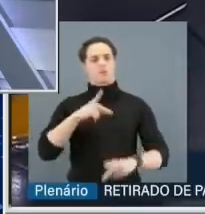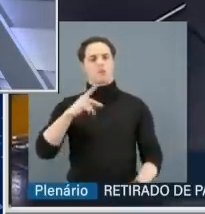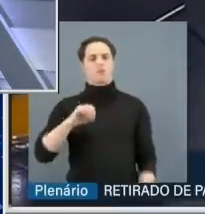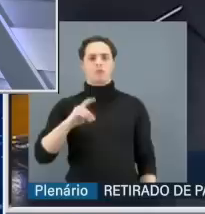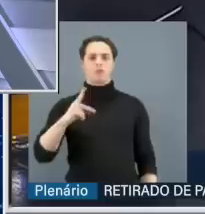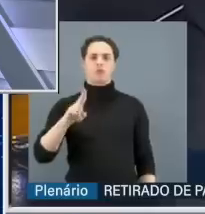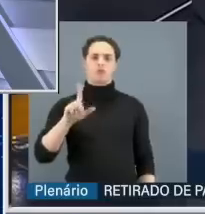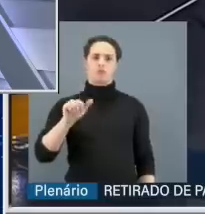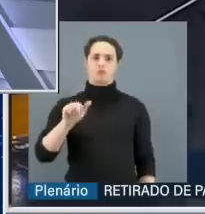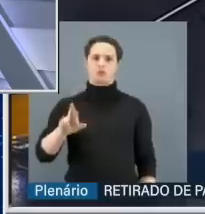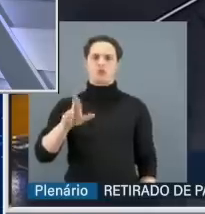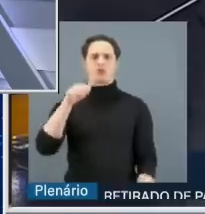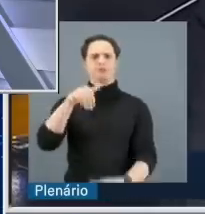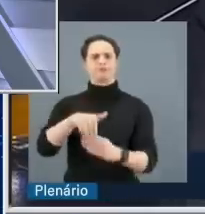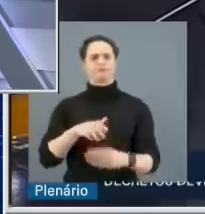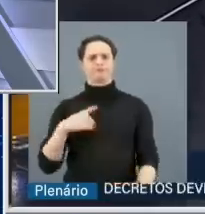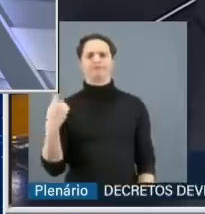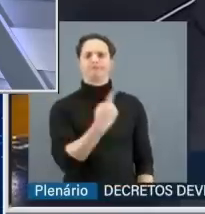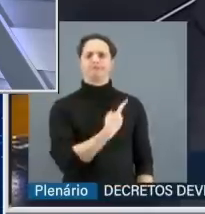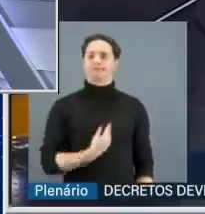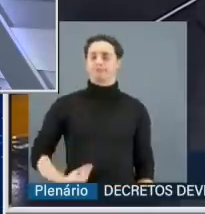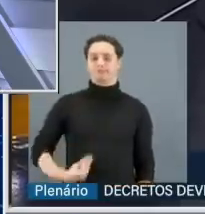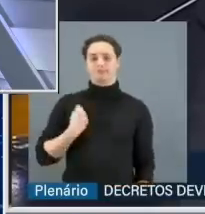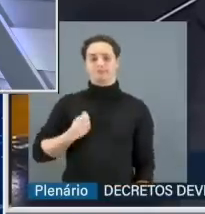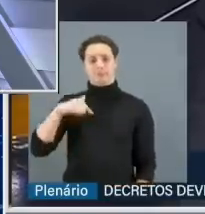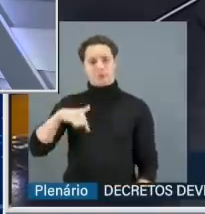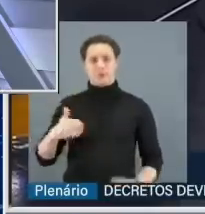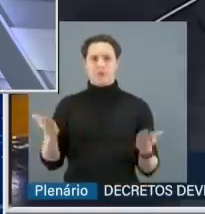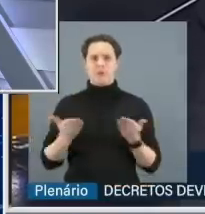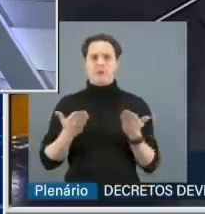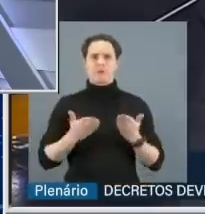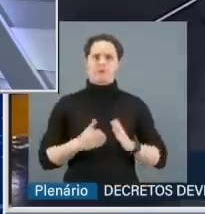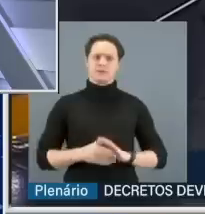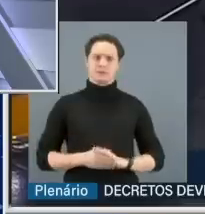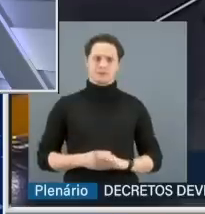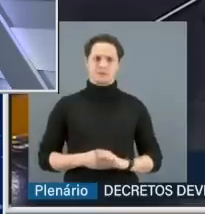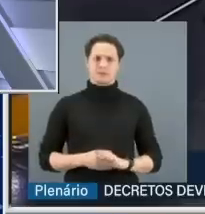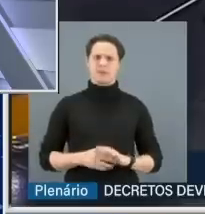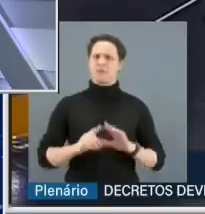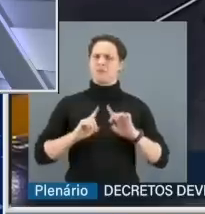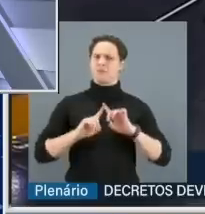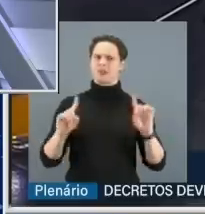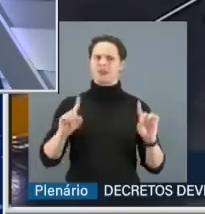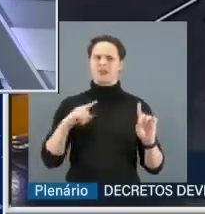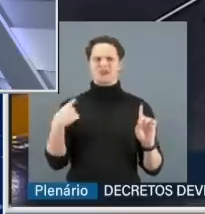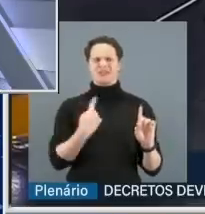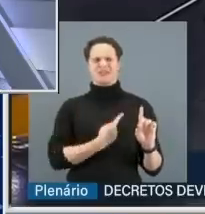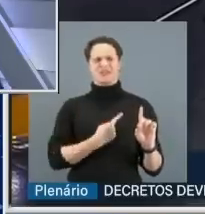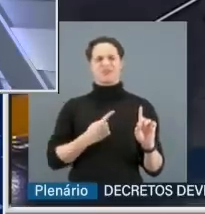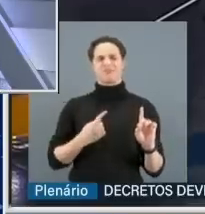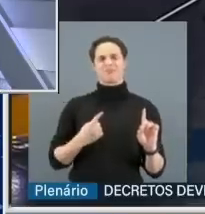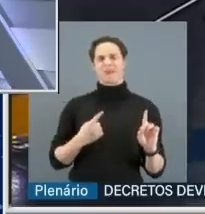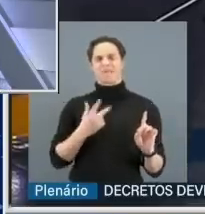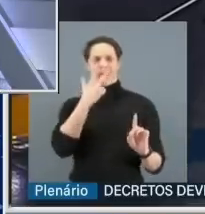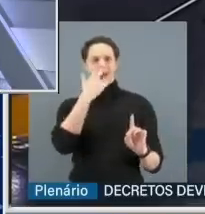Crimes. Que crime é esse? É o crime que está no artigo 15 da Lei de